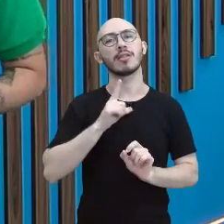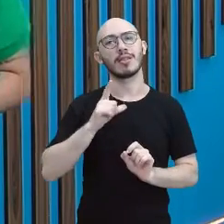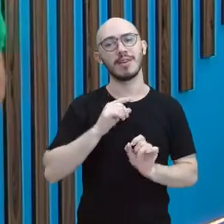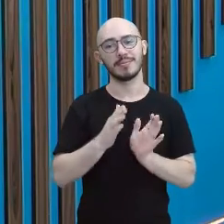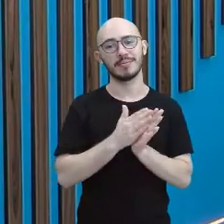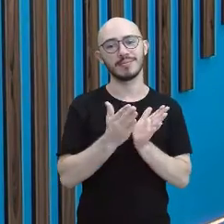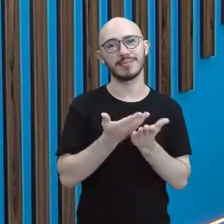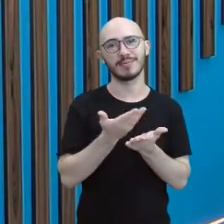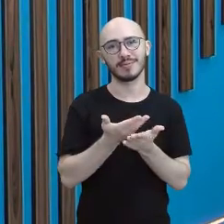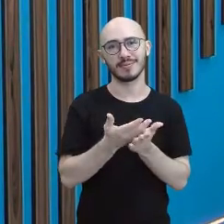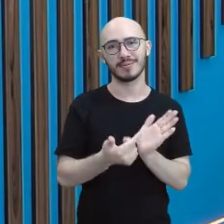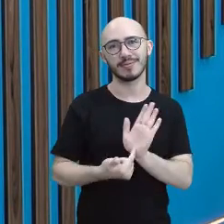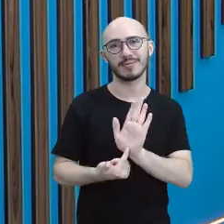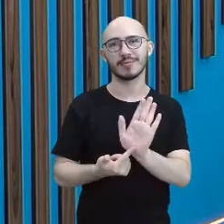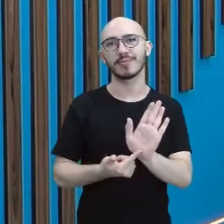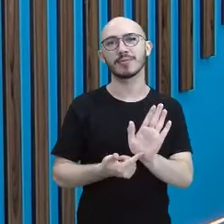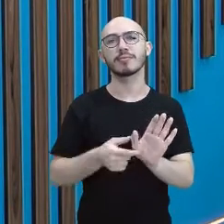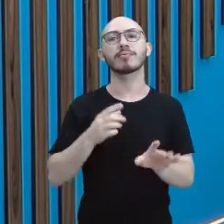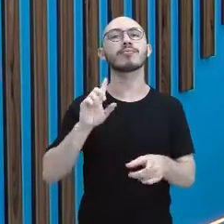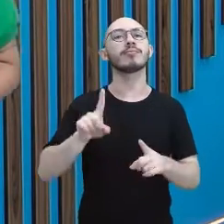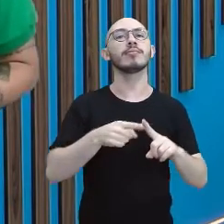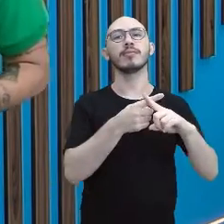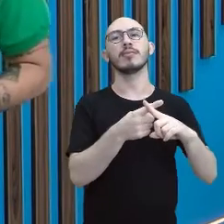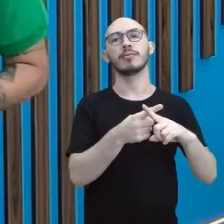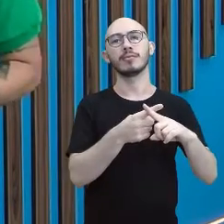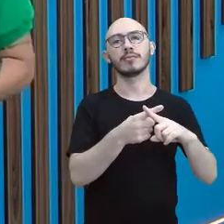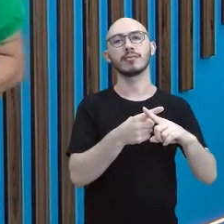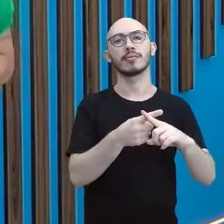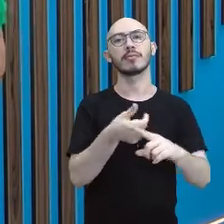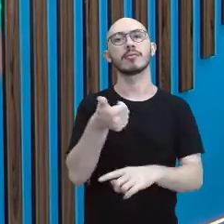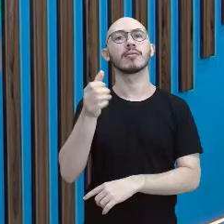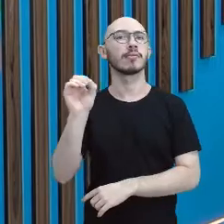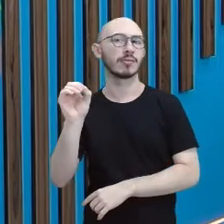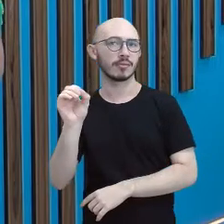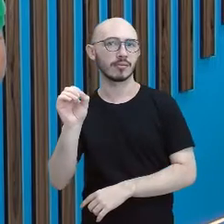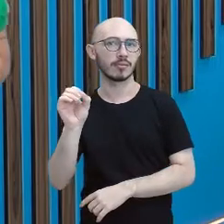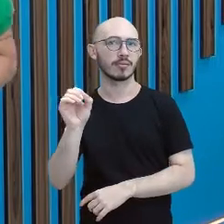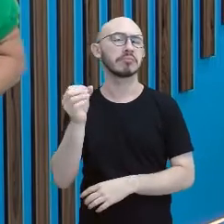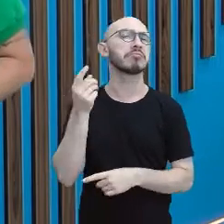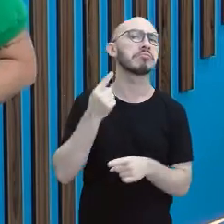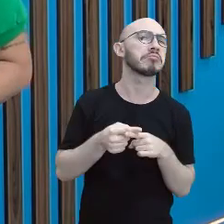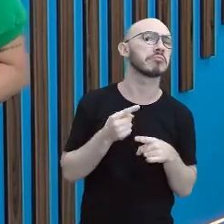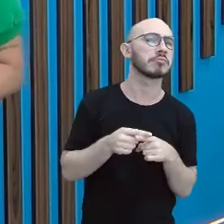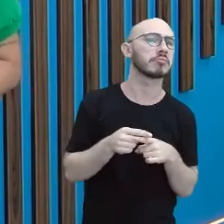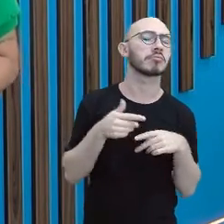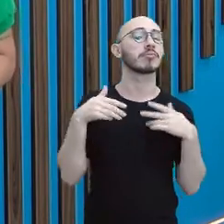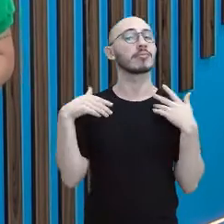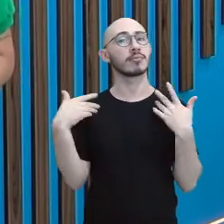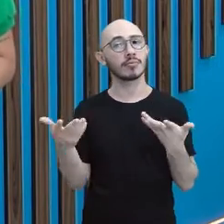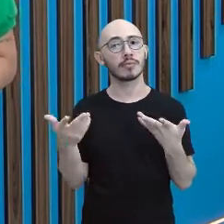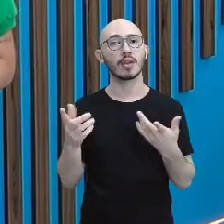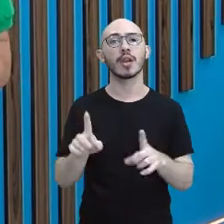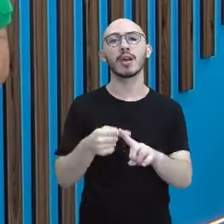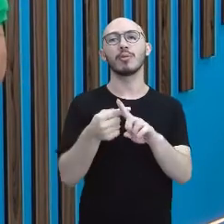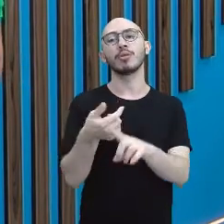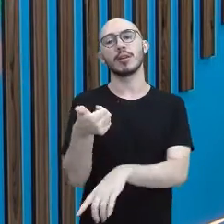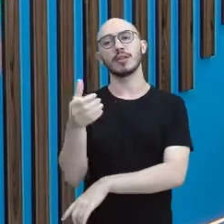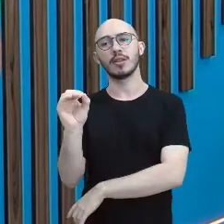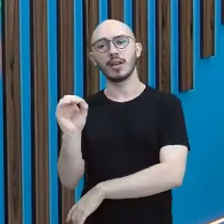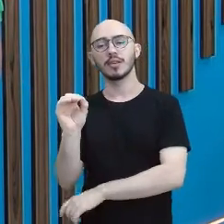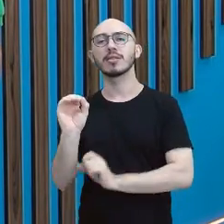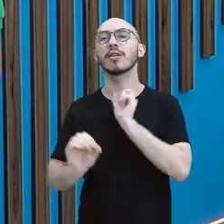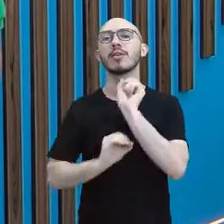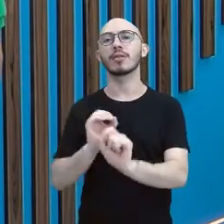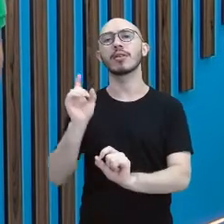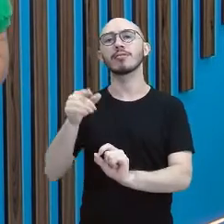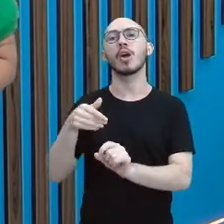hoje, é essa multiplicação por 10. Por que a gente vai fazer isso? Porque essa multiplicação por 10 é o que vai